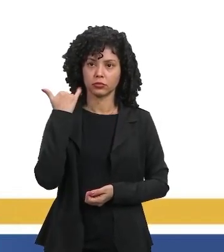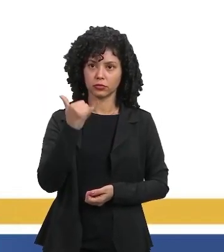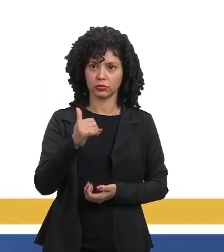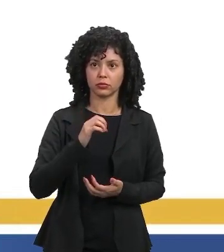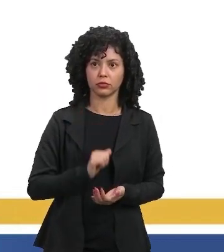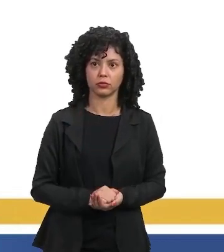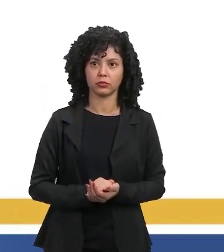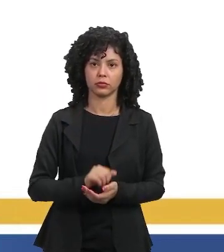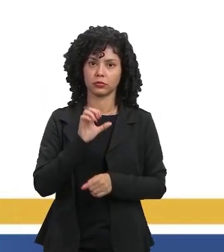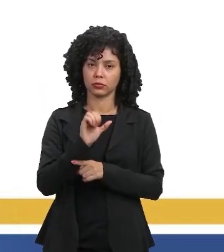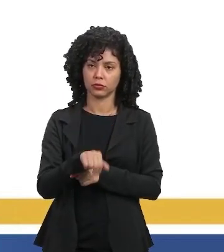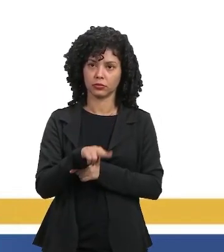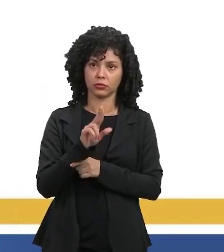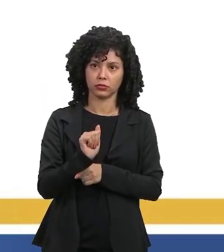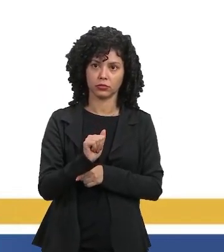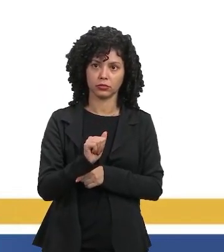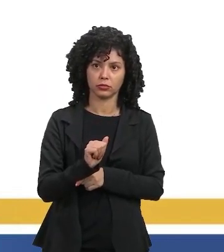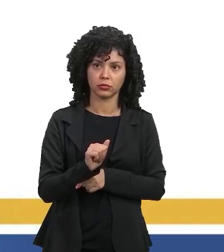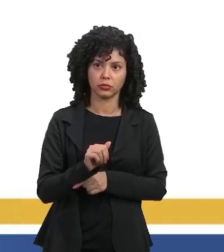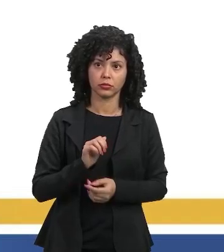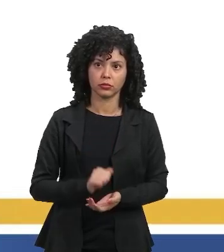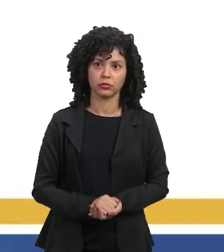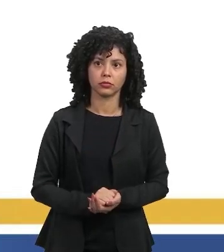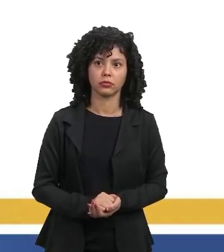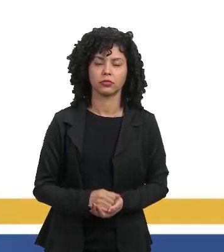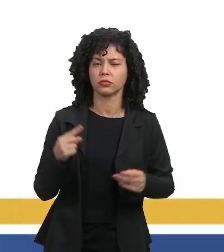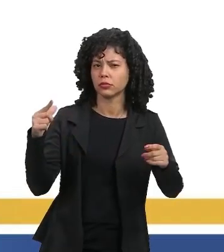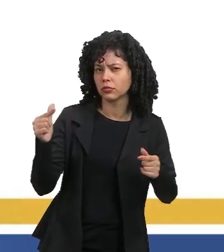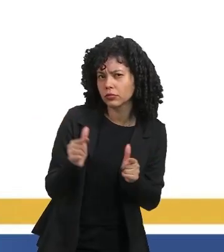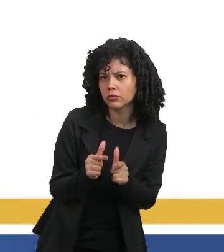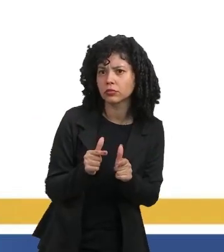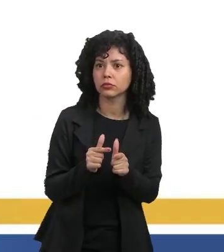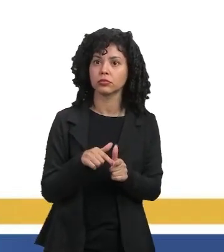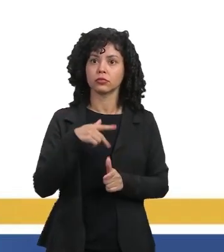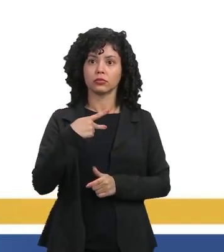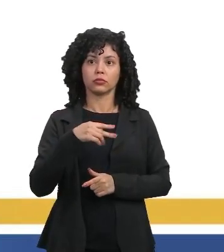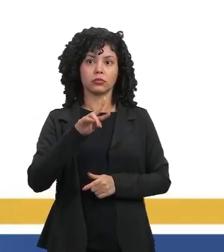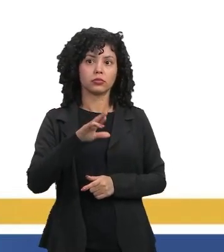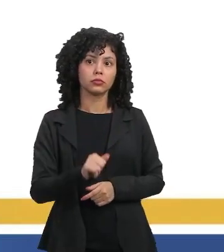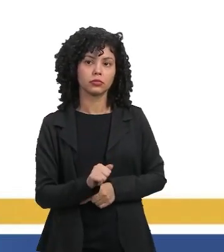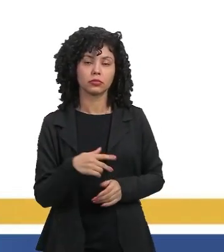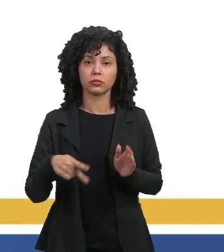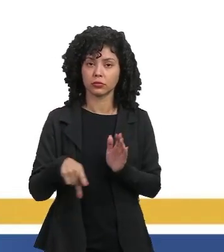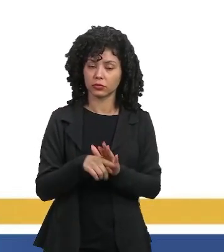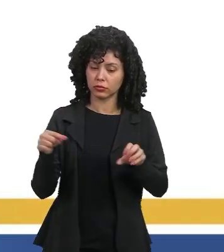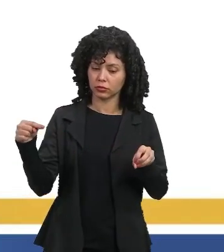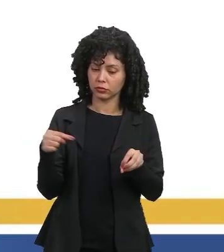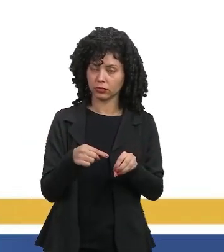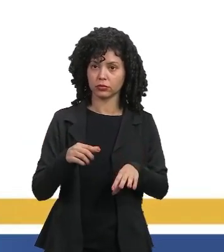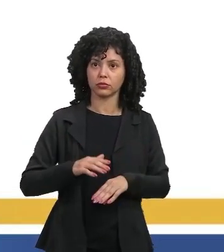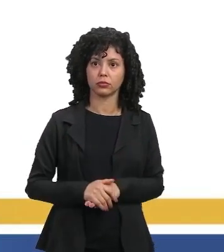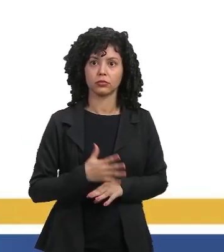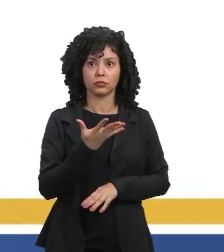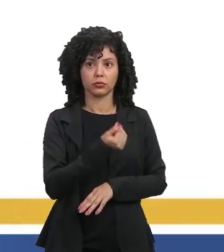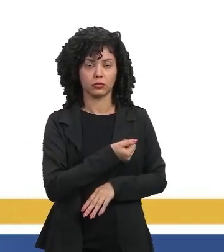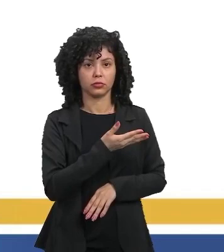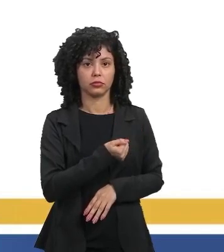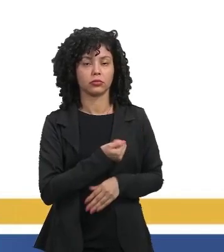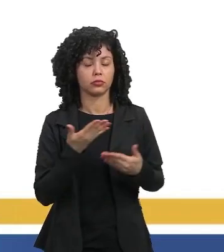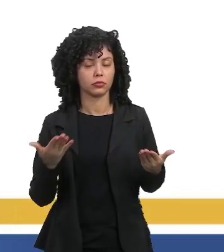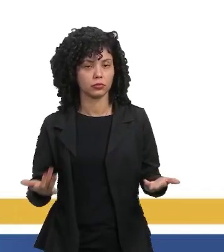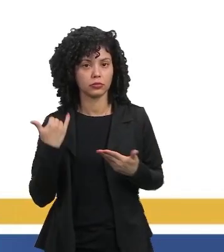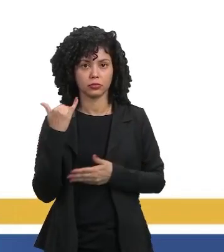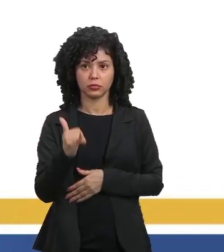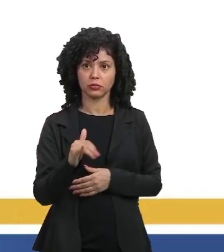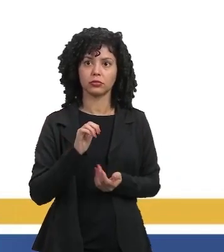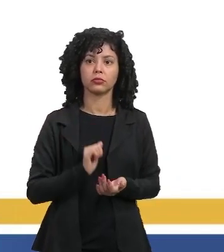do sódio é menor que o número de prótons do seu núcleo. O número de elétrons